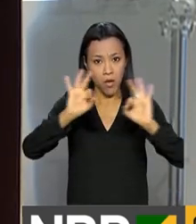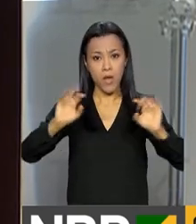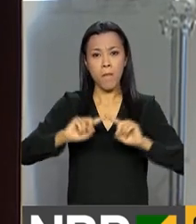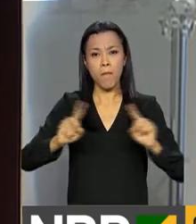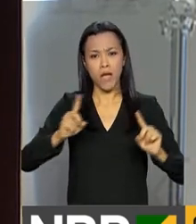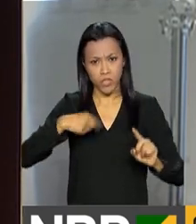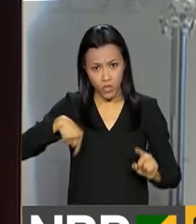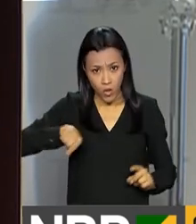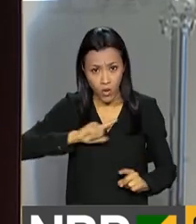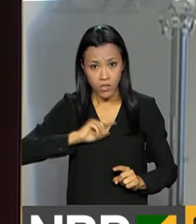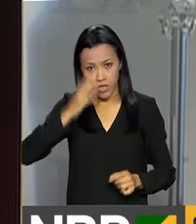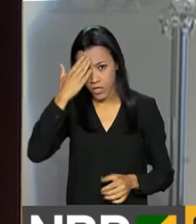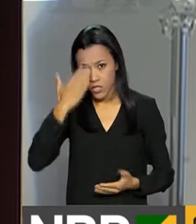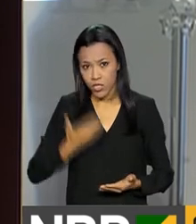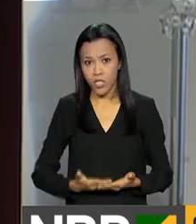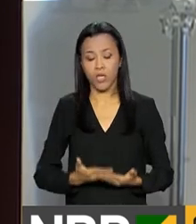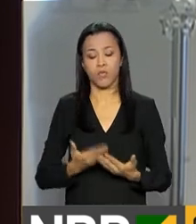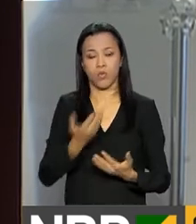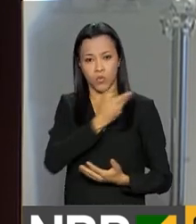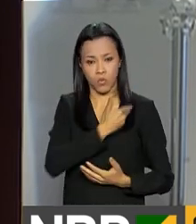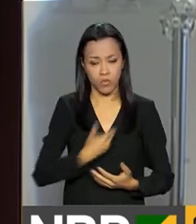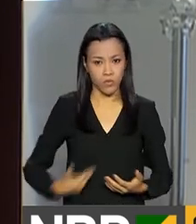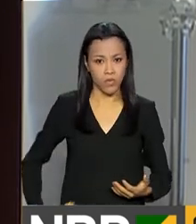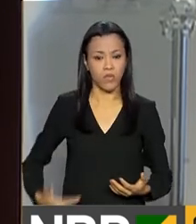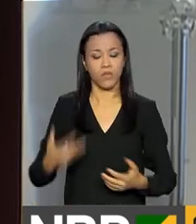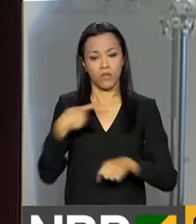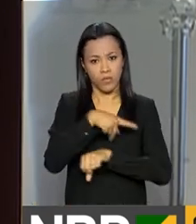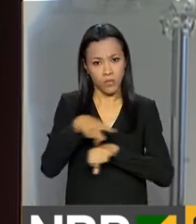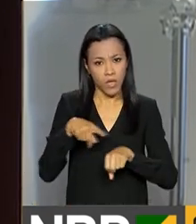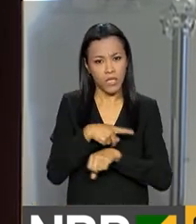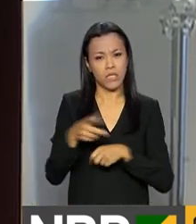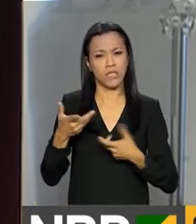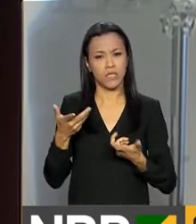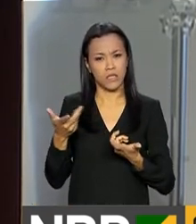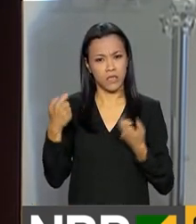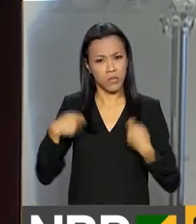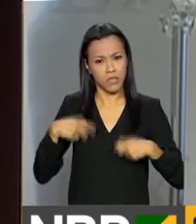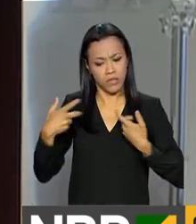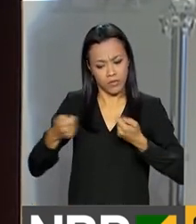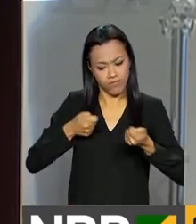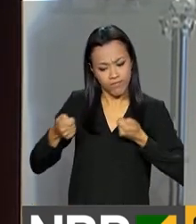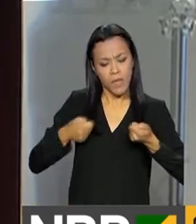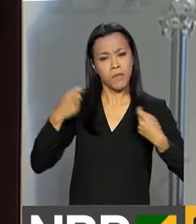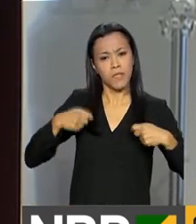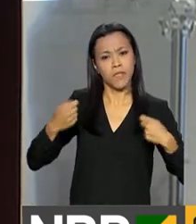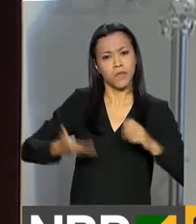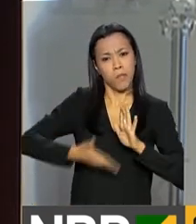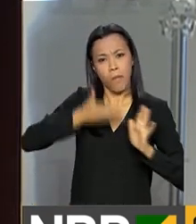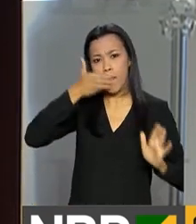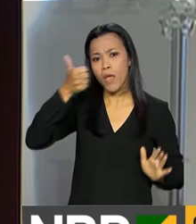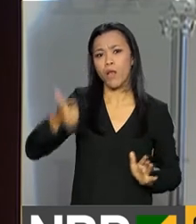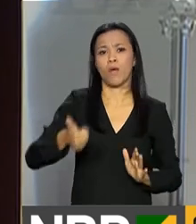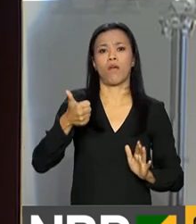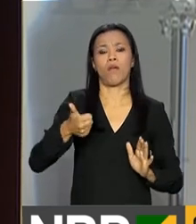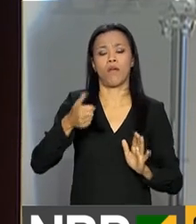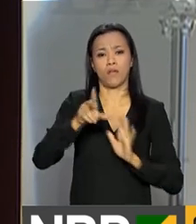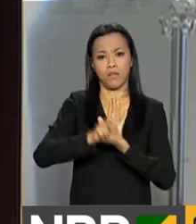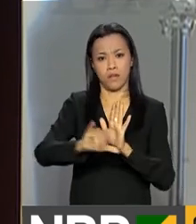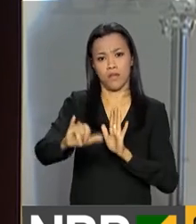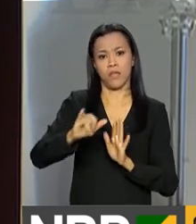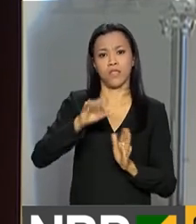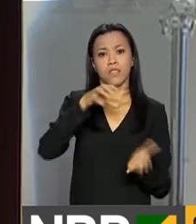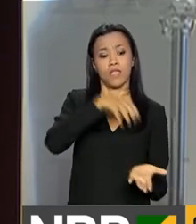que acreditamos num Estado que seja um Estado regulador, fiscalizador, e precisamos melhorar as leis das agências